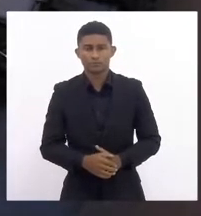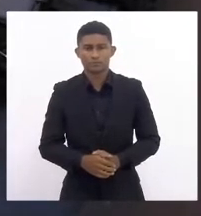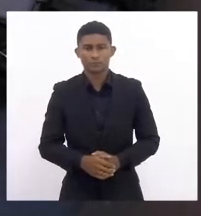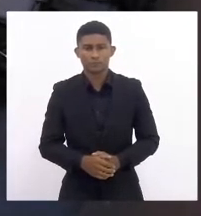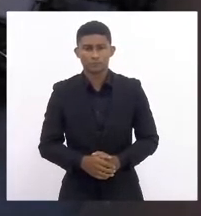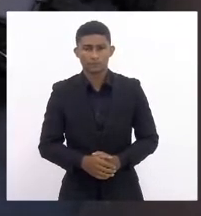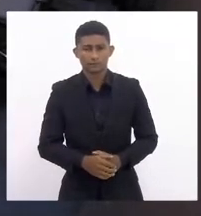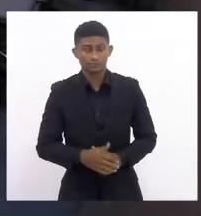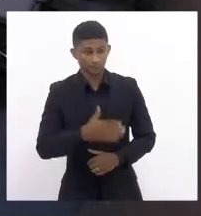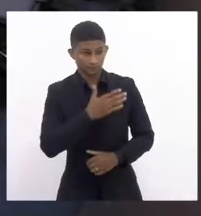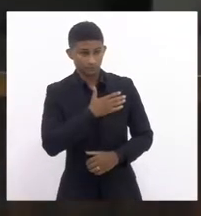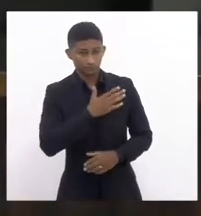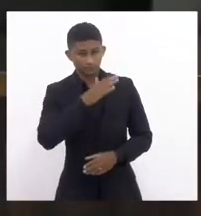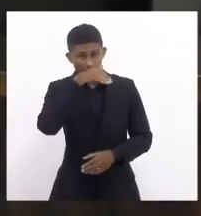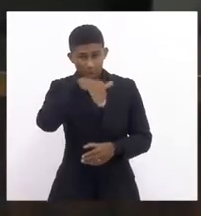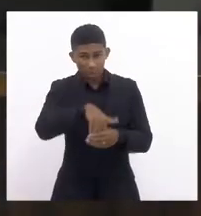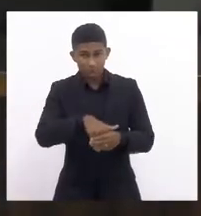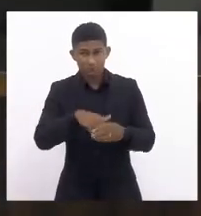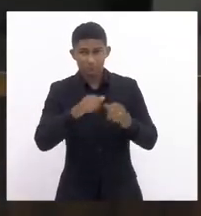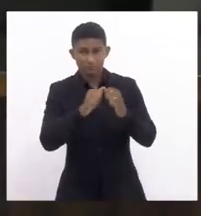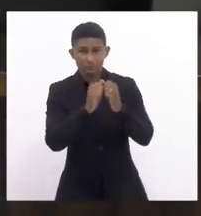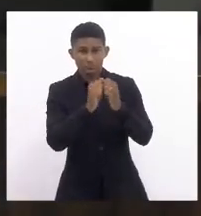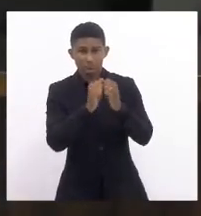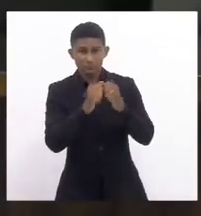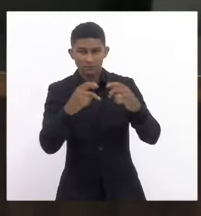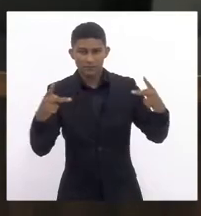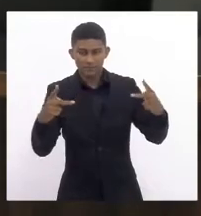Meu voto no aplicativo em cima.